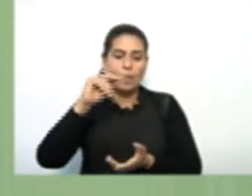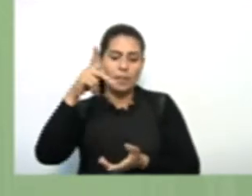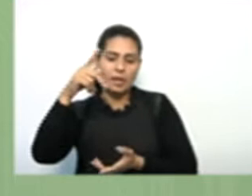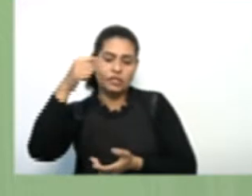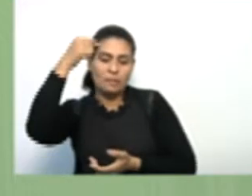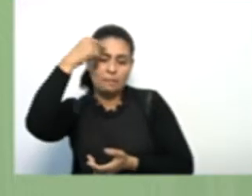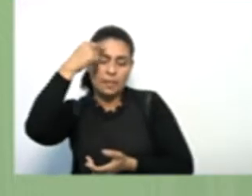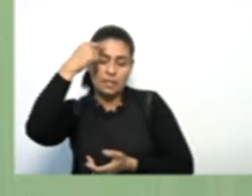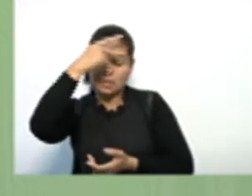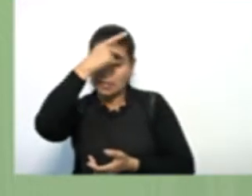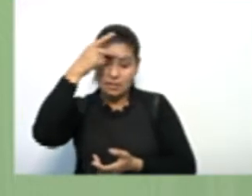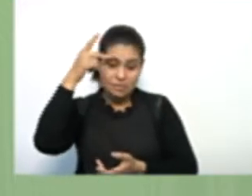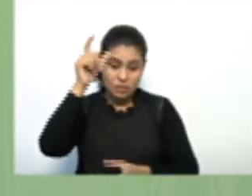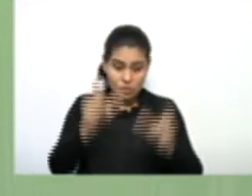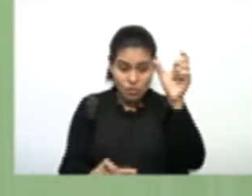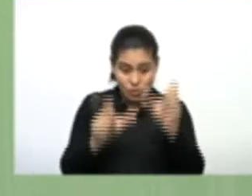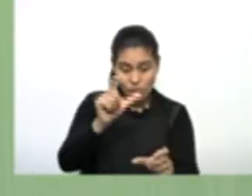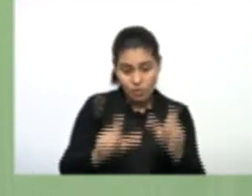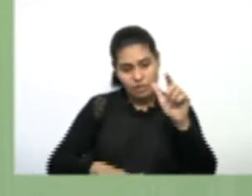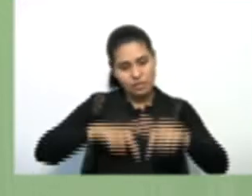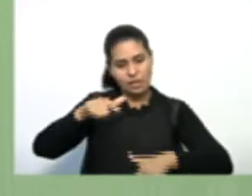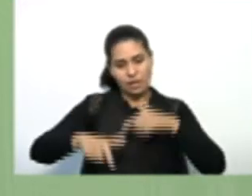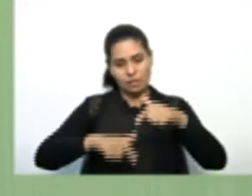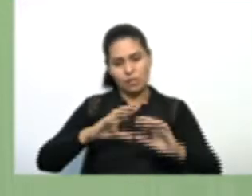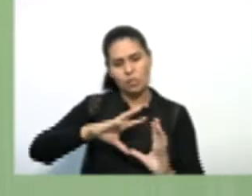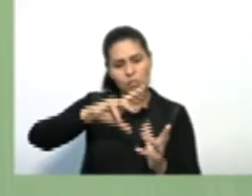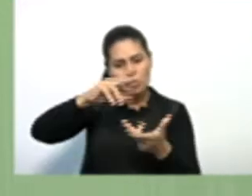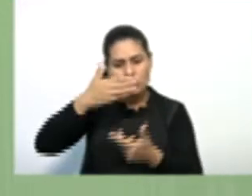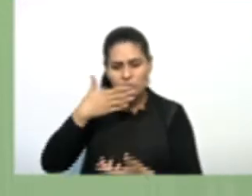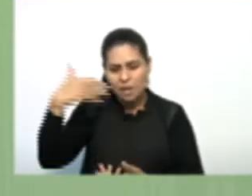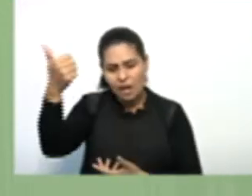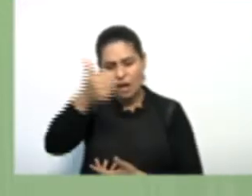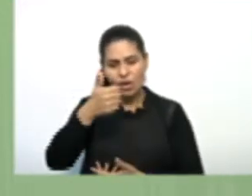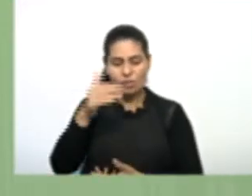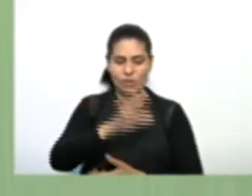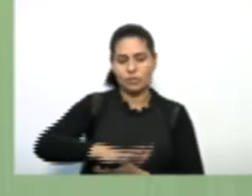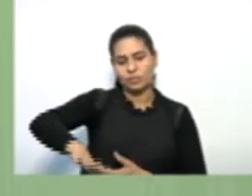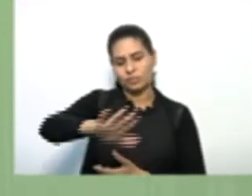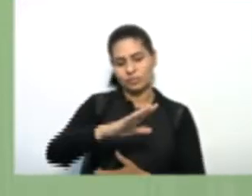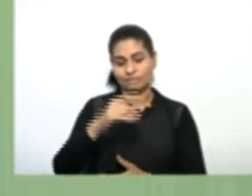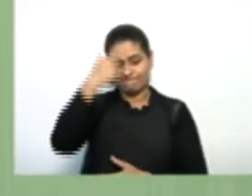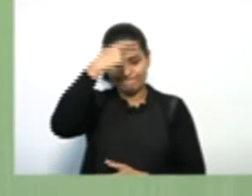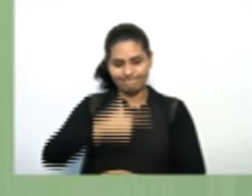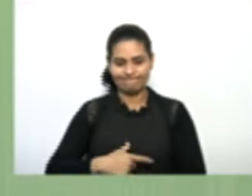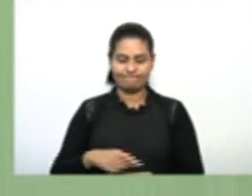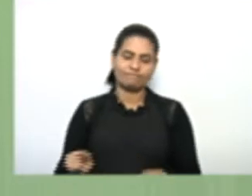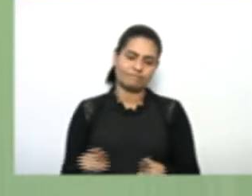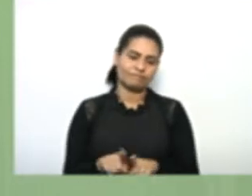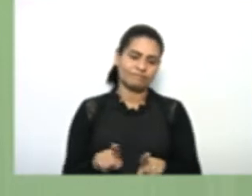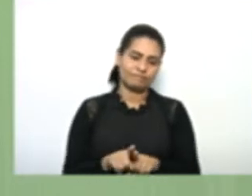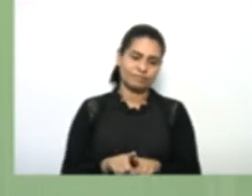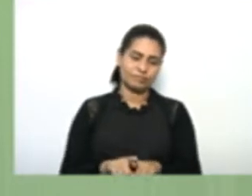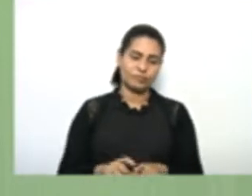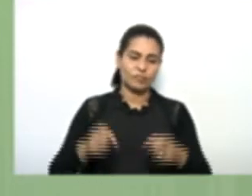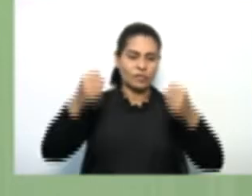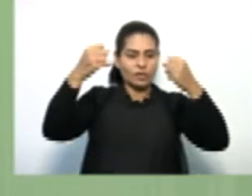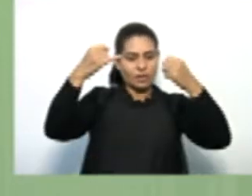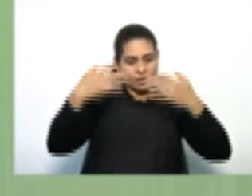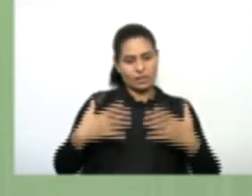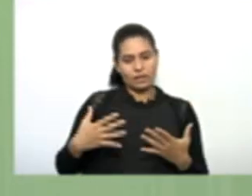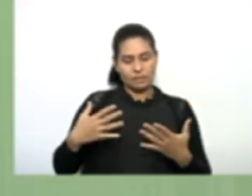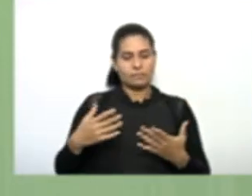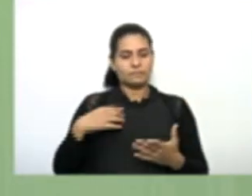trabalho, contribuindo para a construção de um mundo mais justo, inclusivo e humano. Quando a gente fala